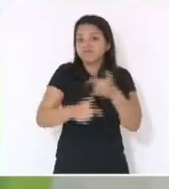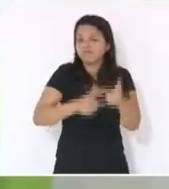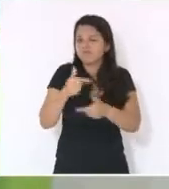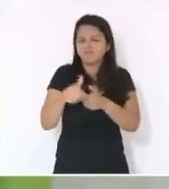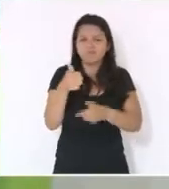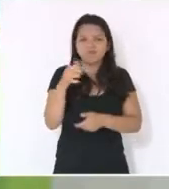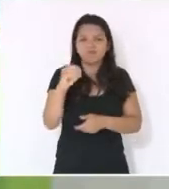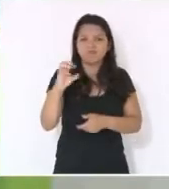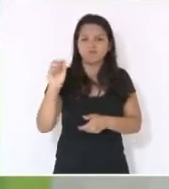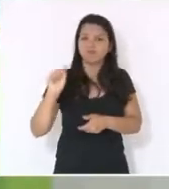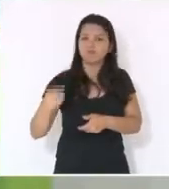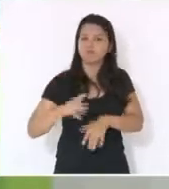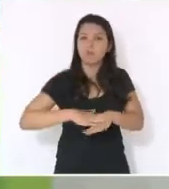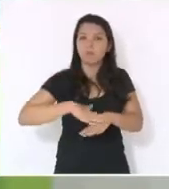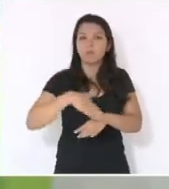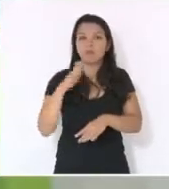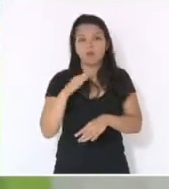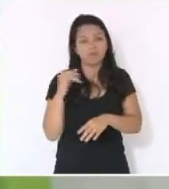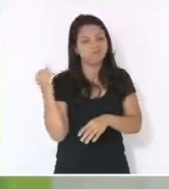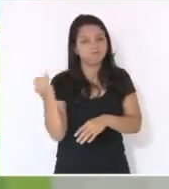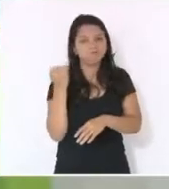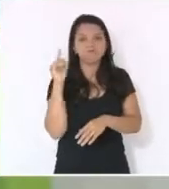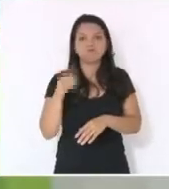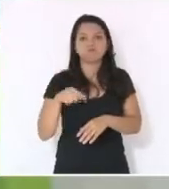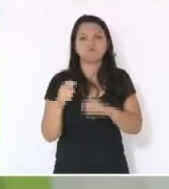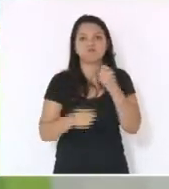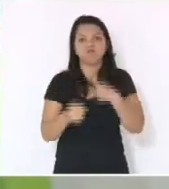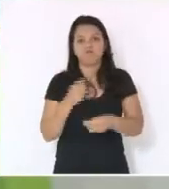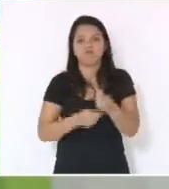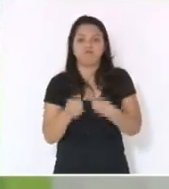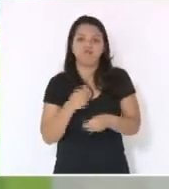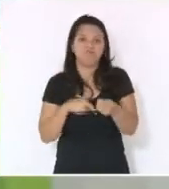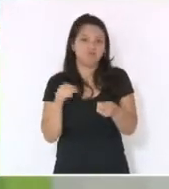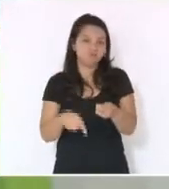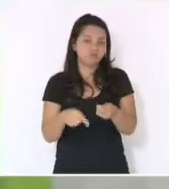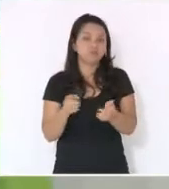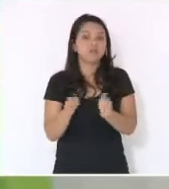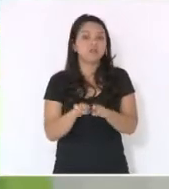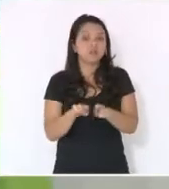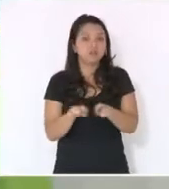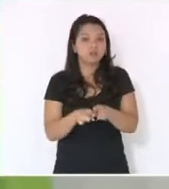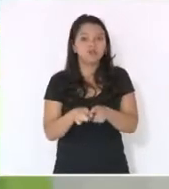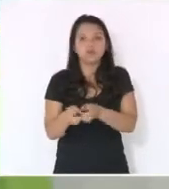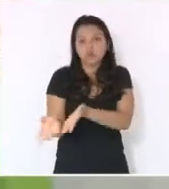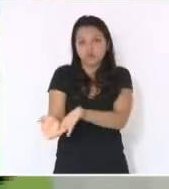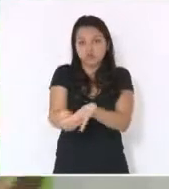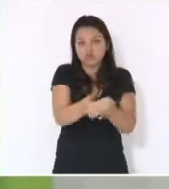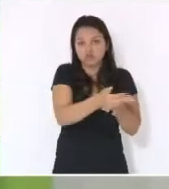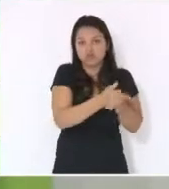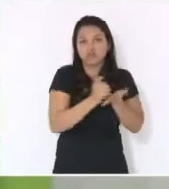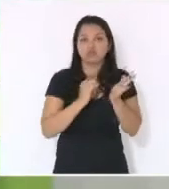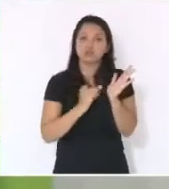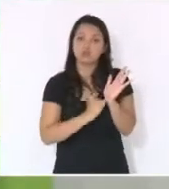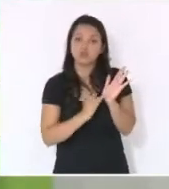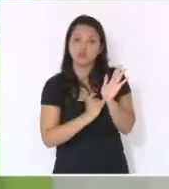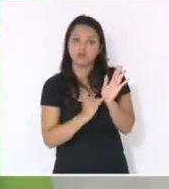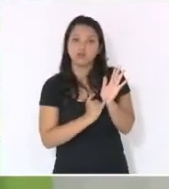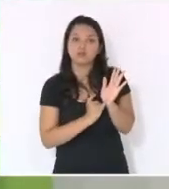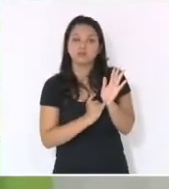economia do nosso Estado e para a arrecadação de impostos do nosso Estado. algo que uma